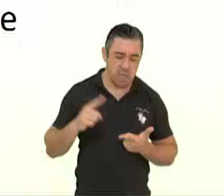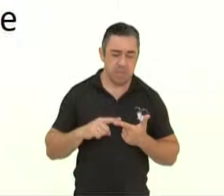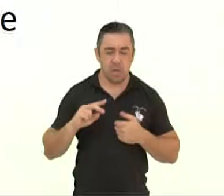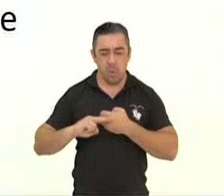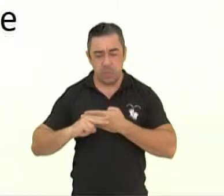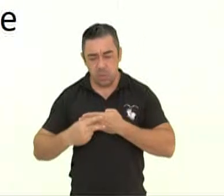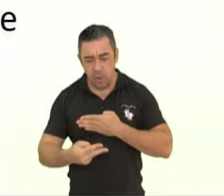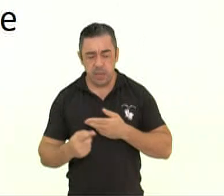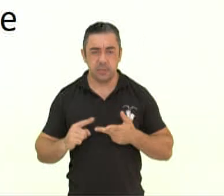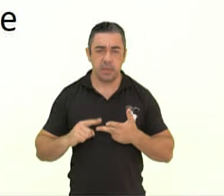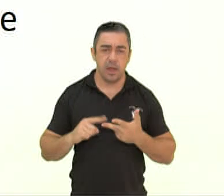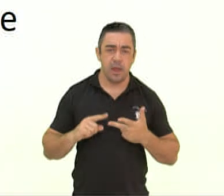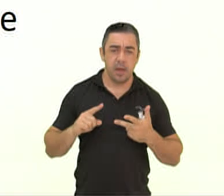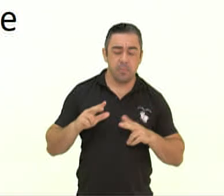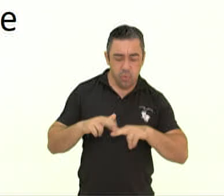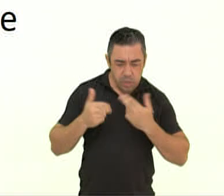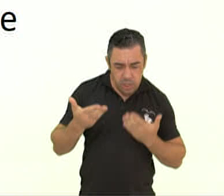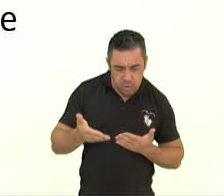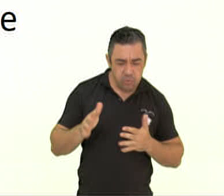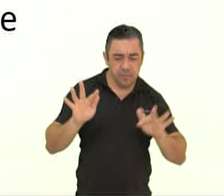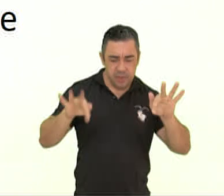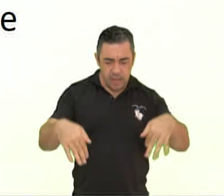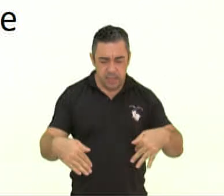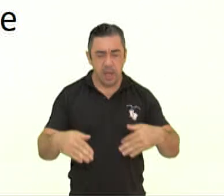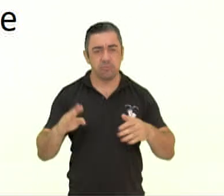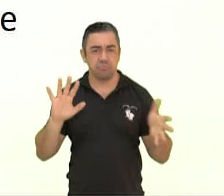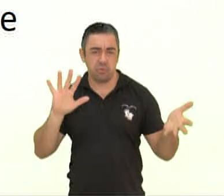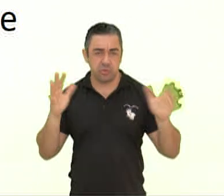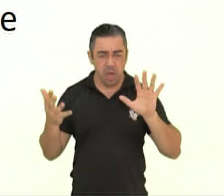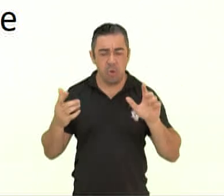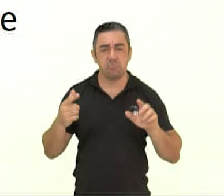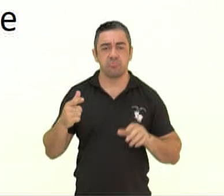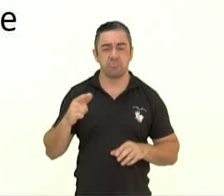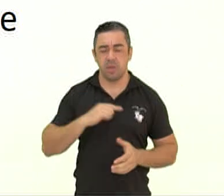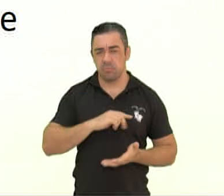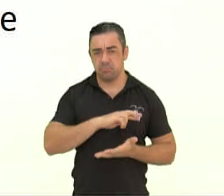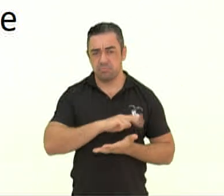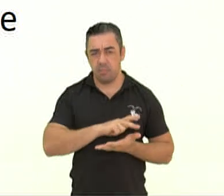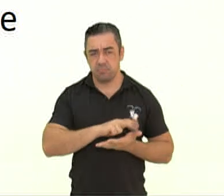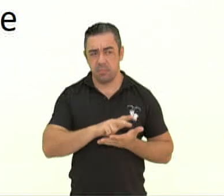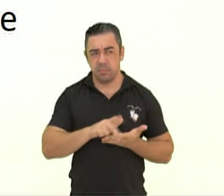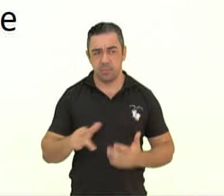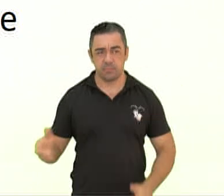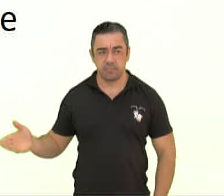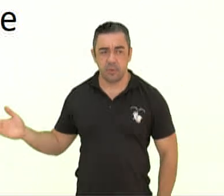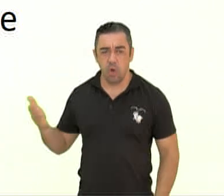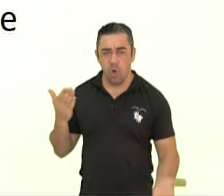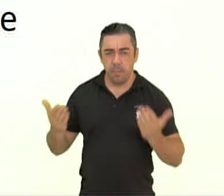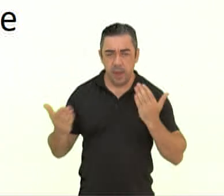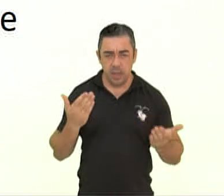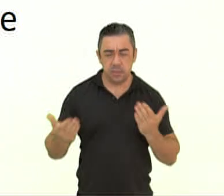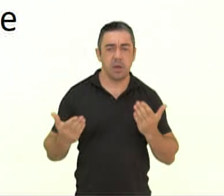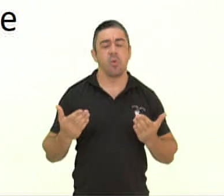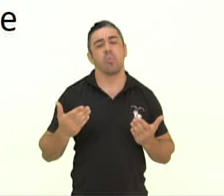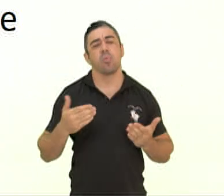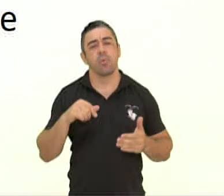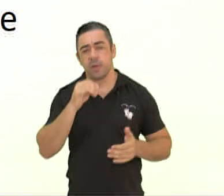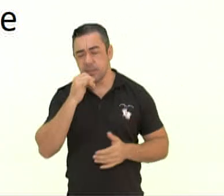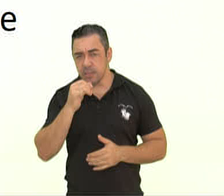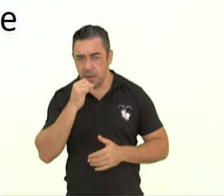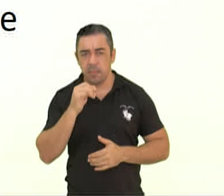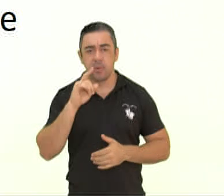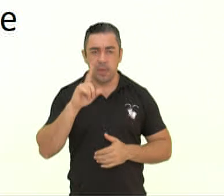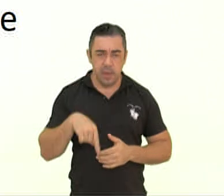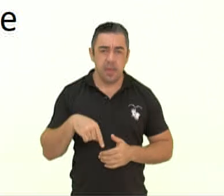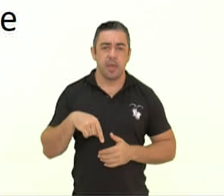consequência, finalidade, tempo, condição, contraste, comparação, conformidade